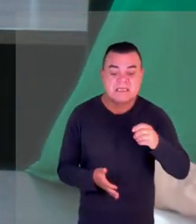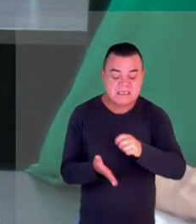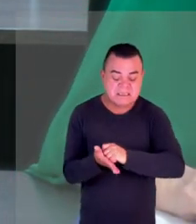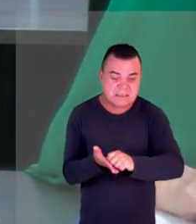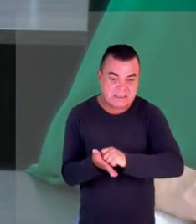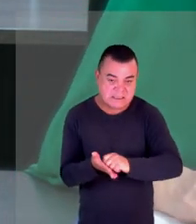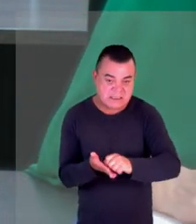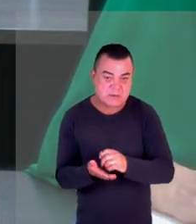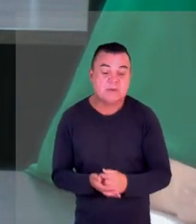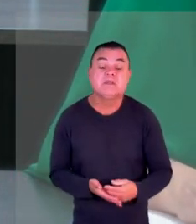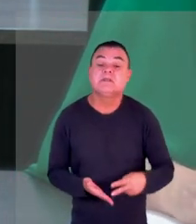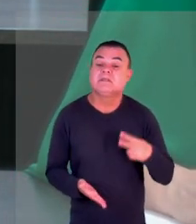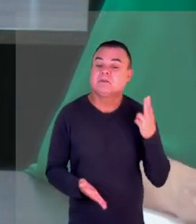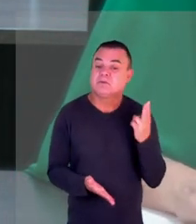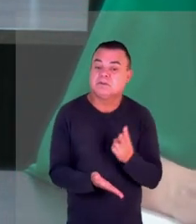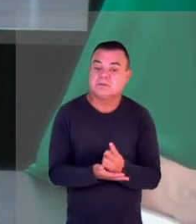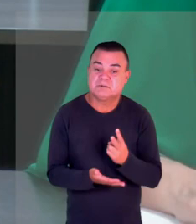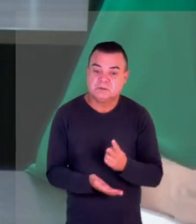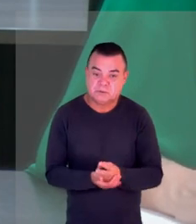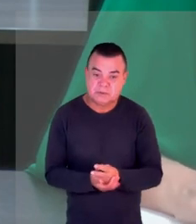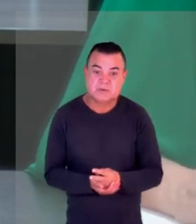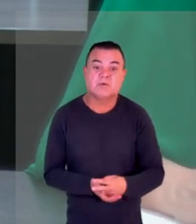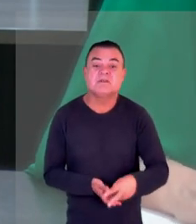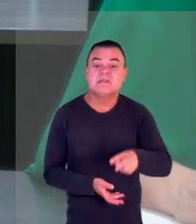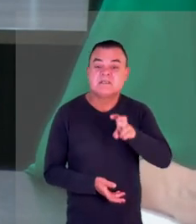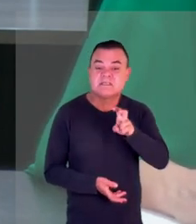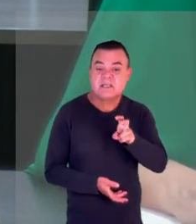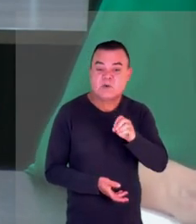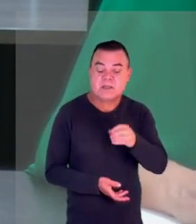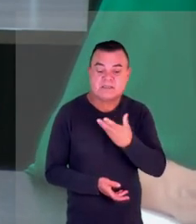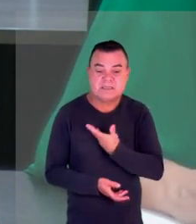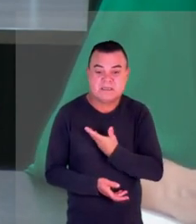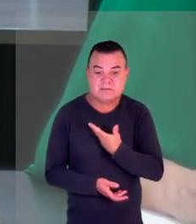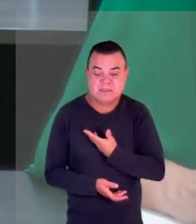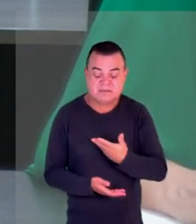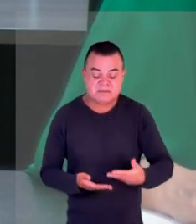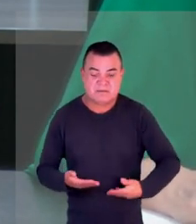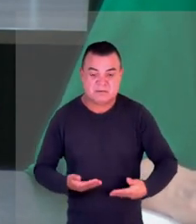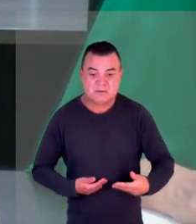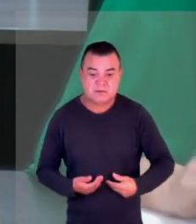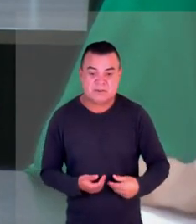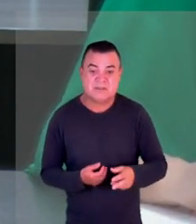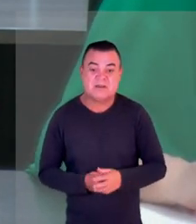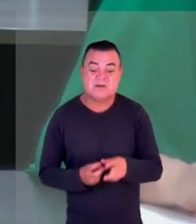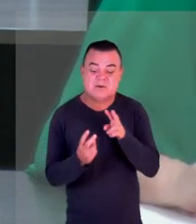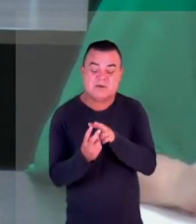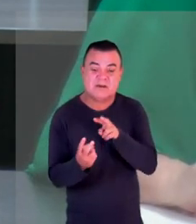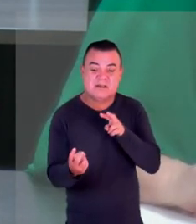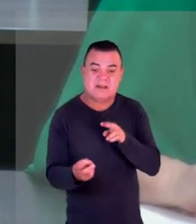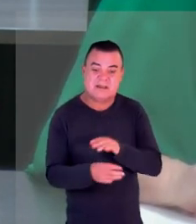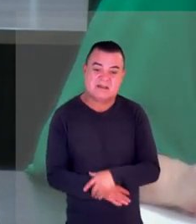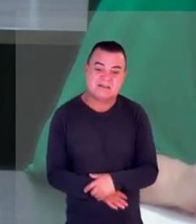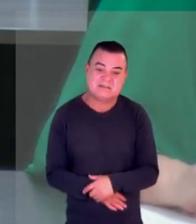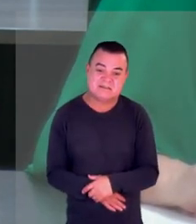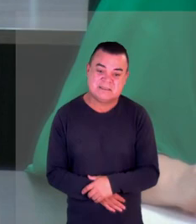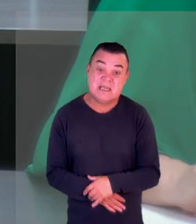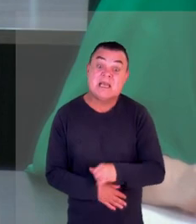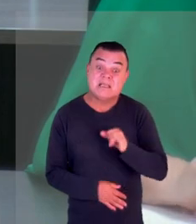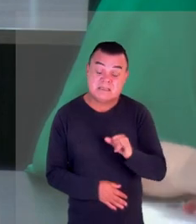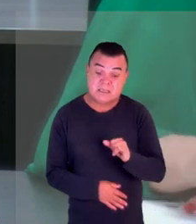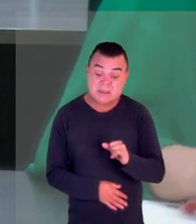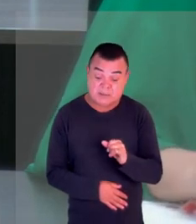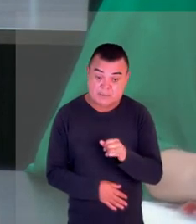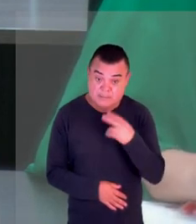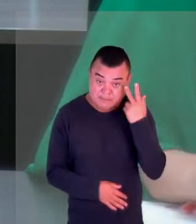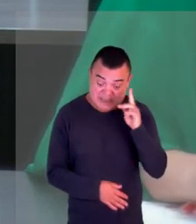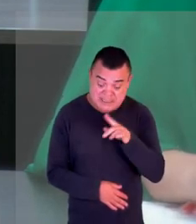e servidores eh ainda online né se pra gente que tá aqui presencialmente fica cansativa é desgastante né